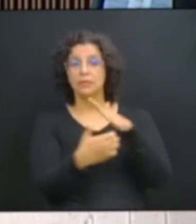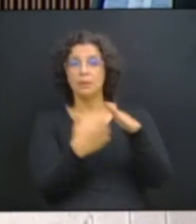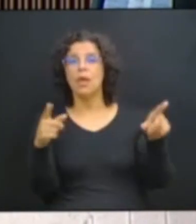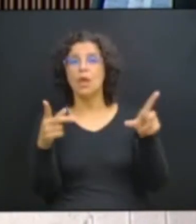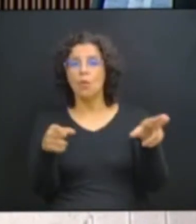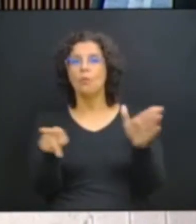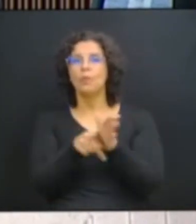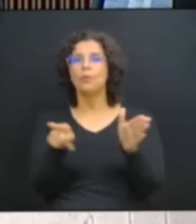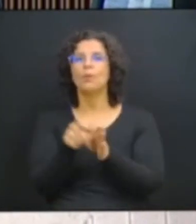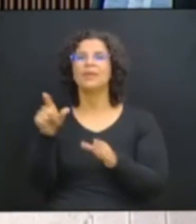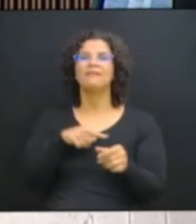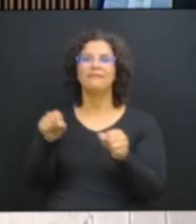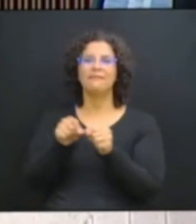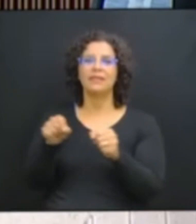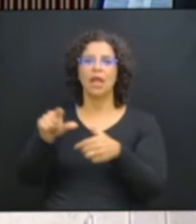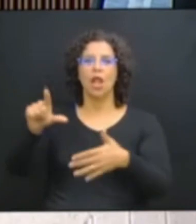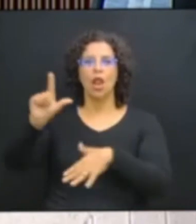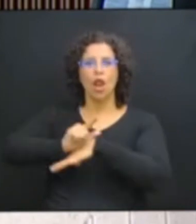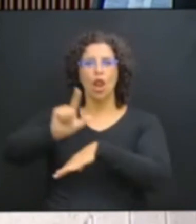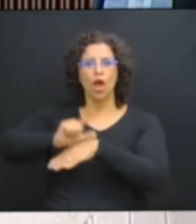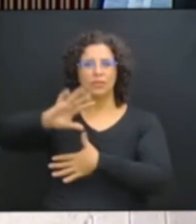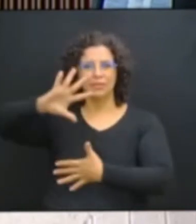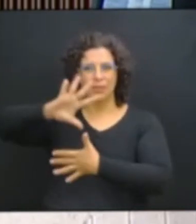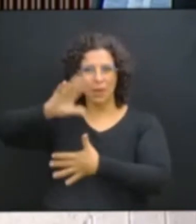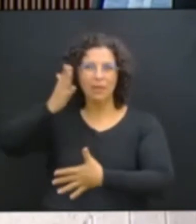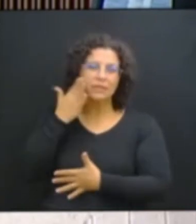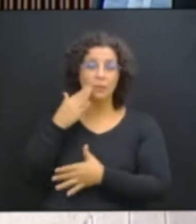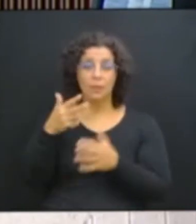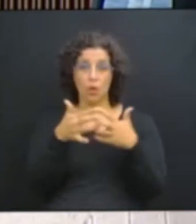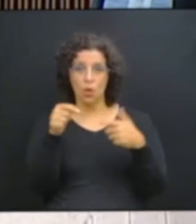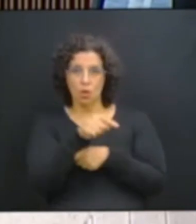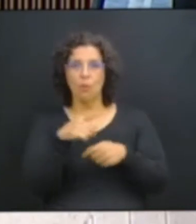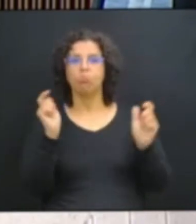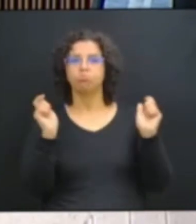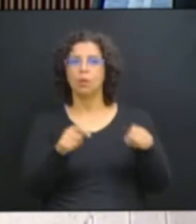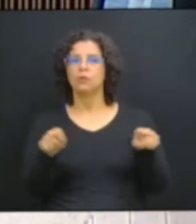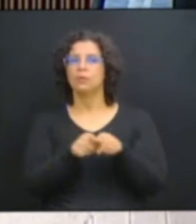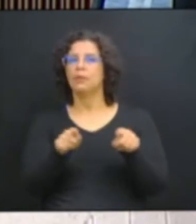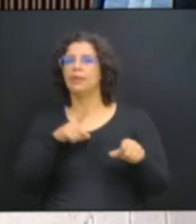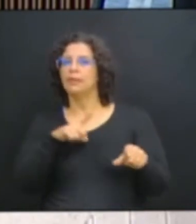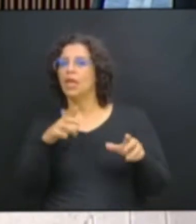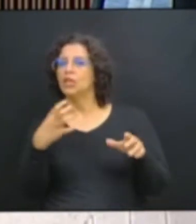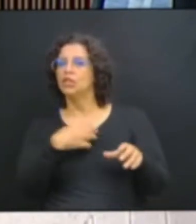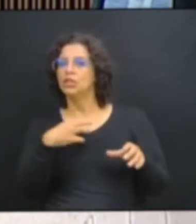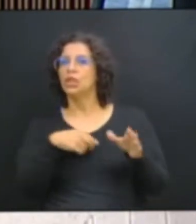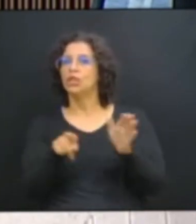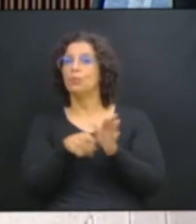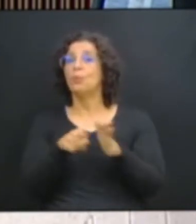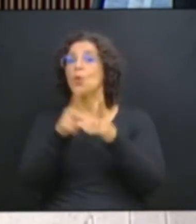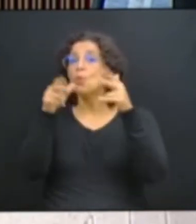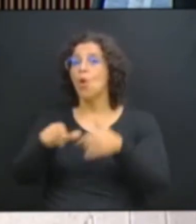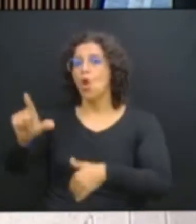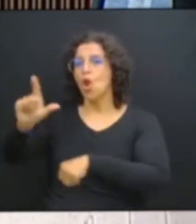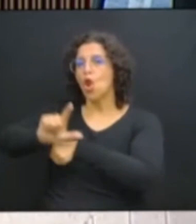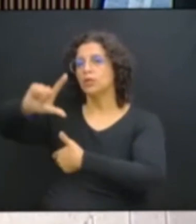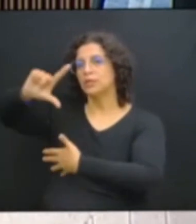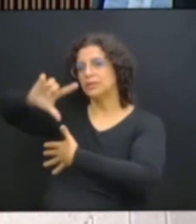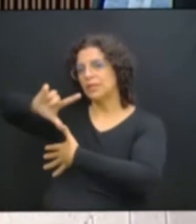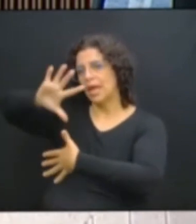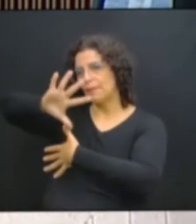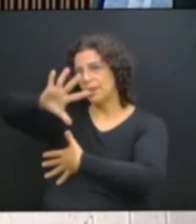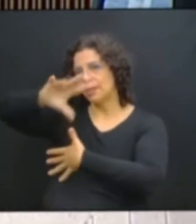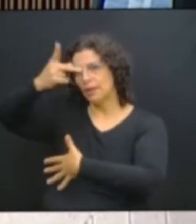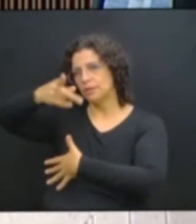caso Americanas. Ou seja, a Copel pode estar sendo o caso Americanas do estado do